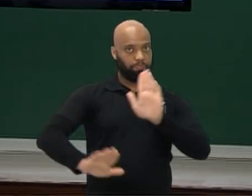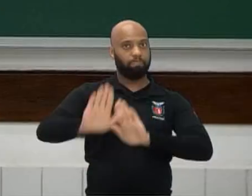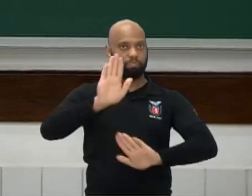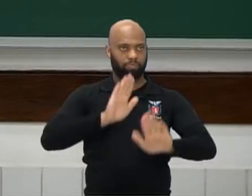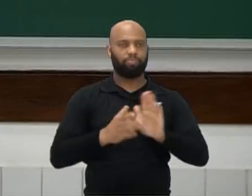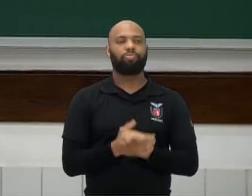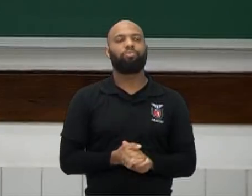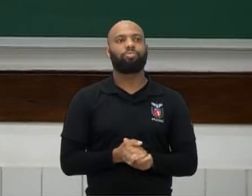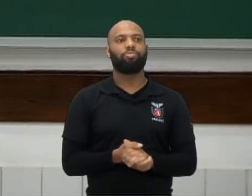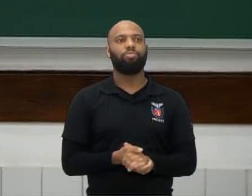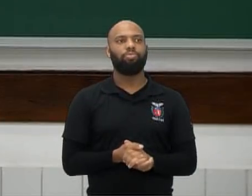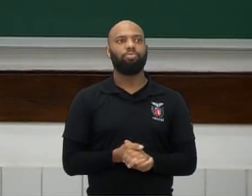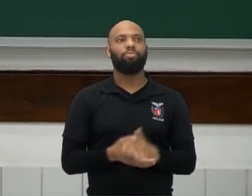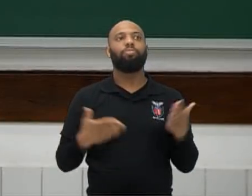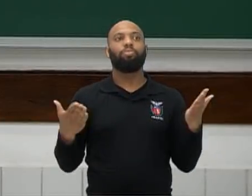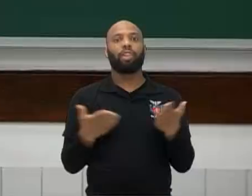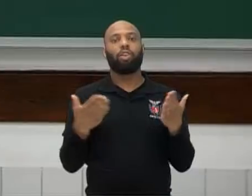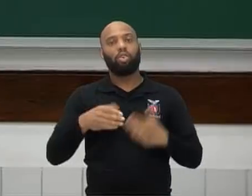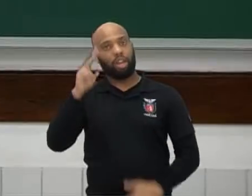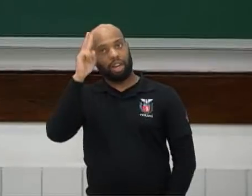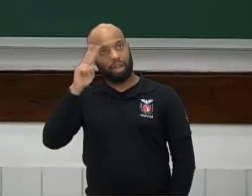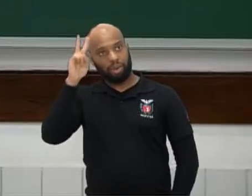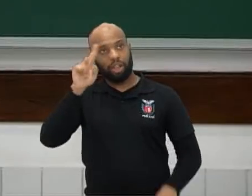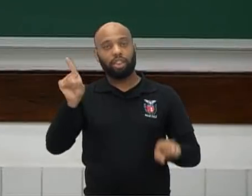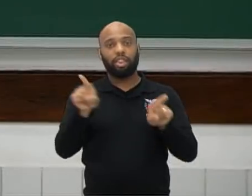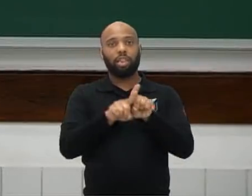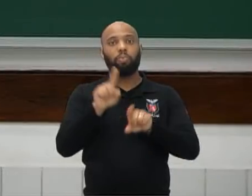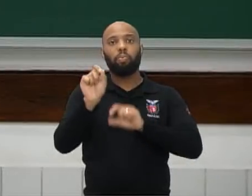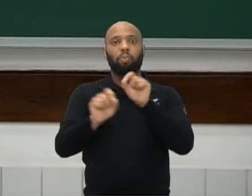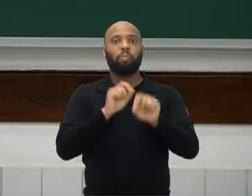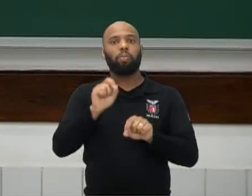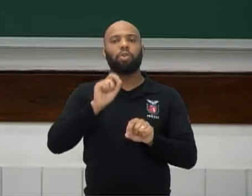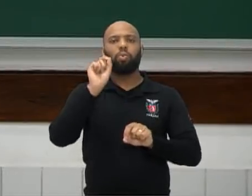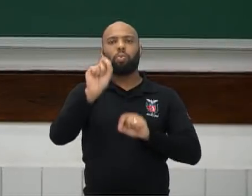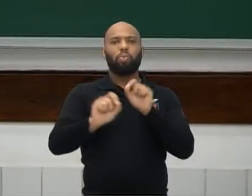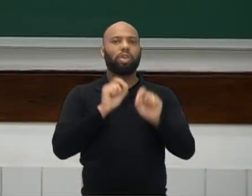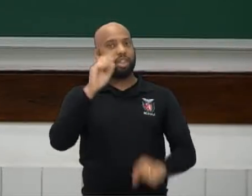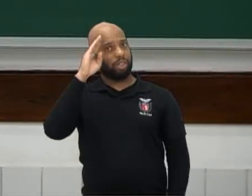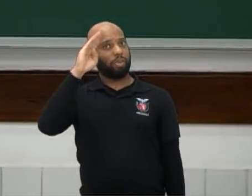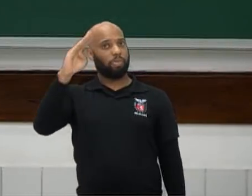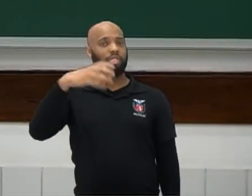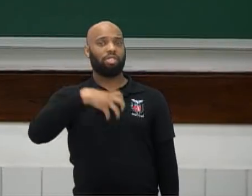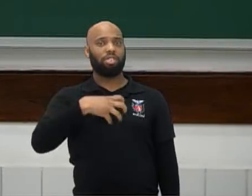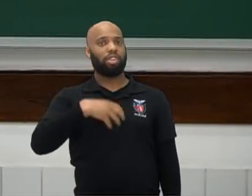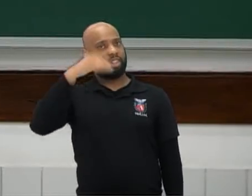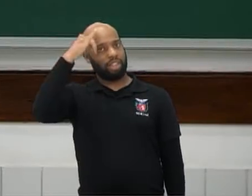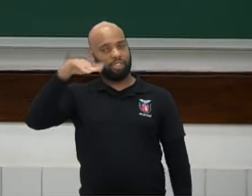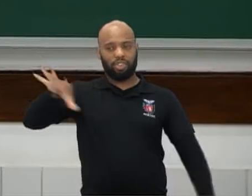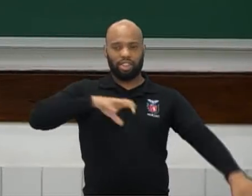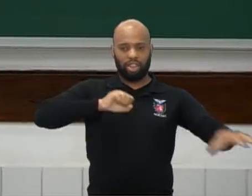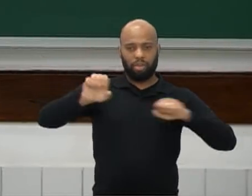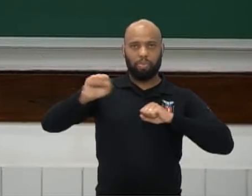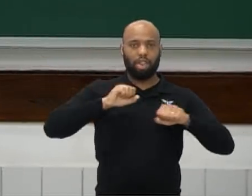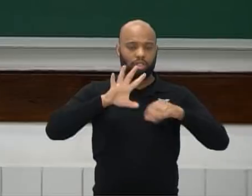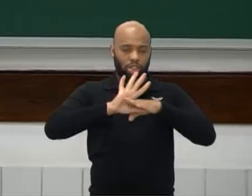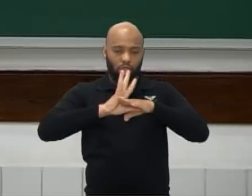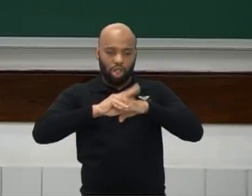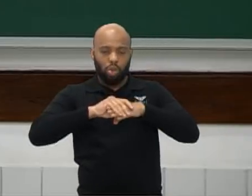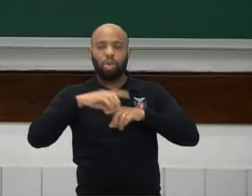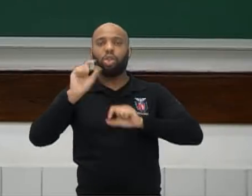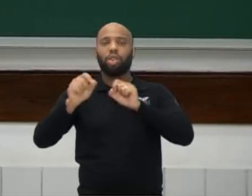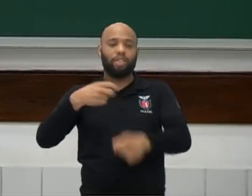bem. E vamos relembrar um pouquinho, pessoal, do principal meio de prevenção contra todas essas doenças, que é